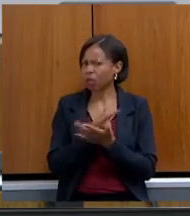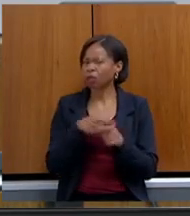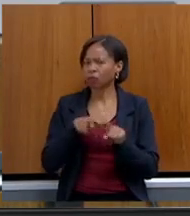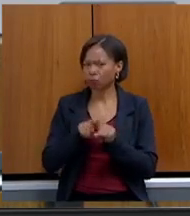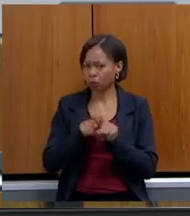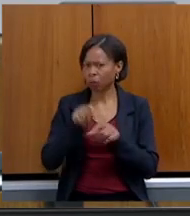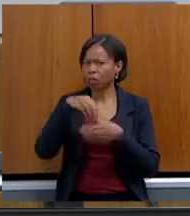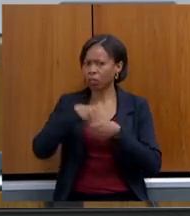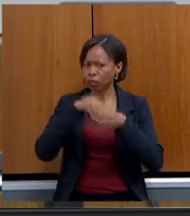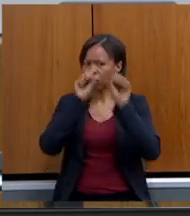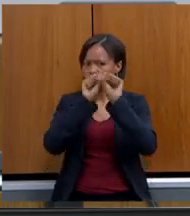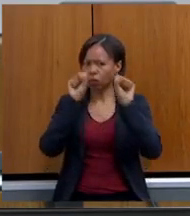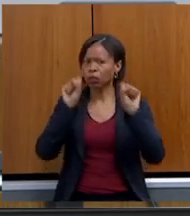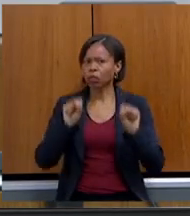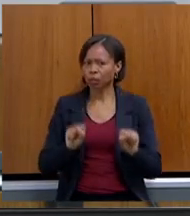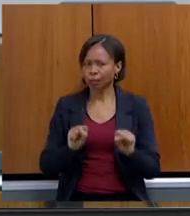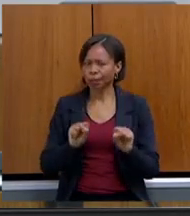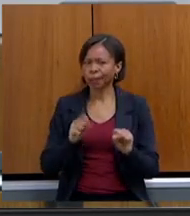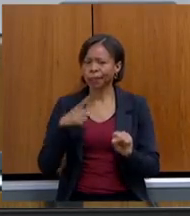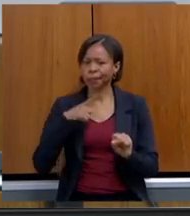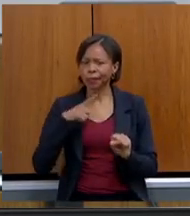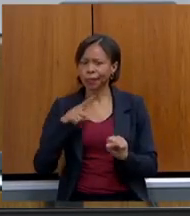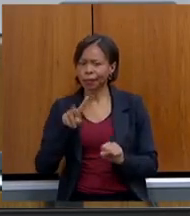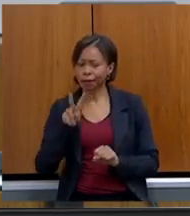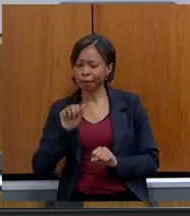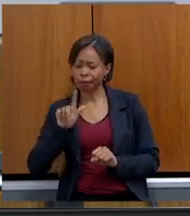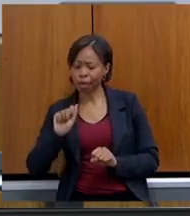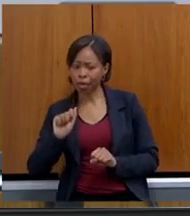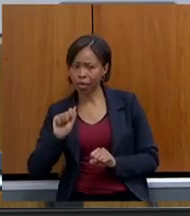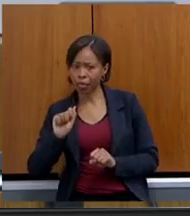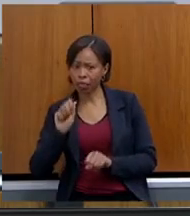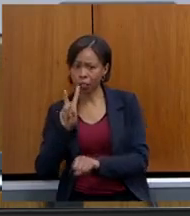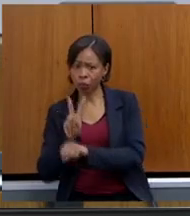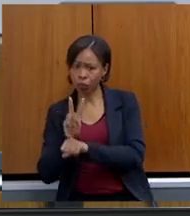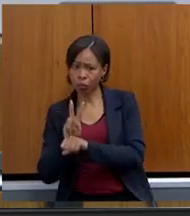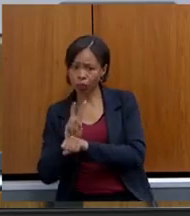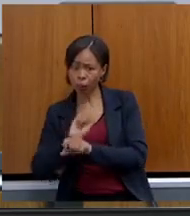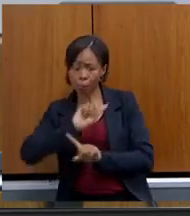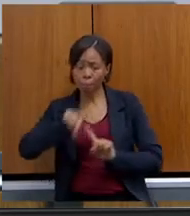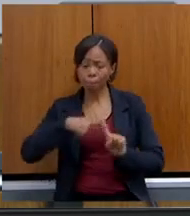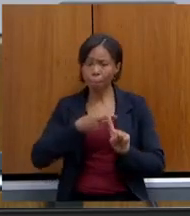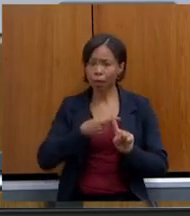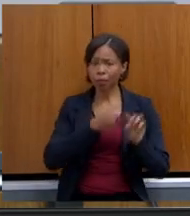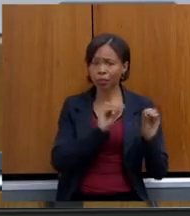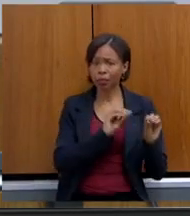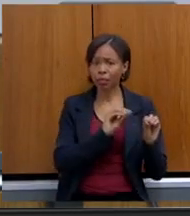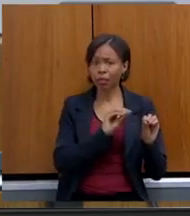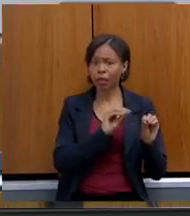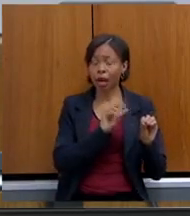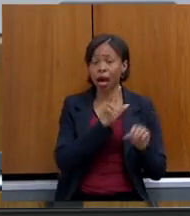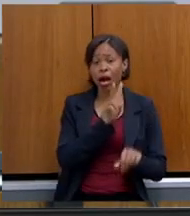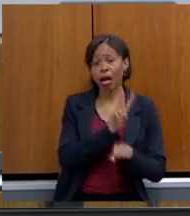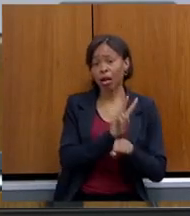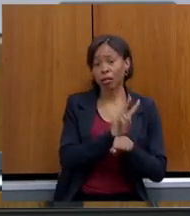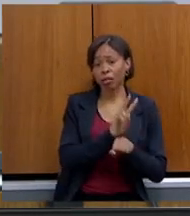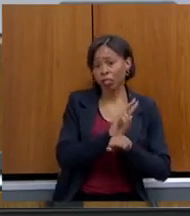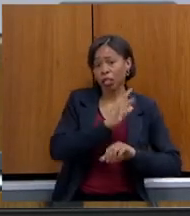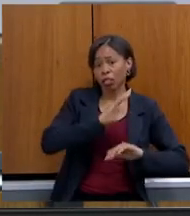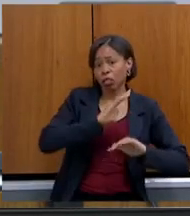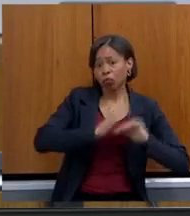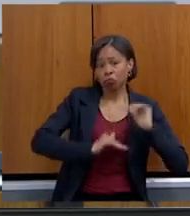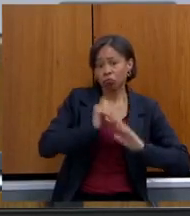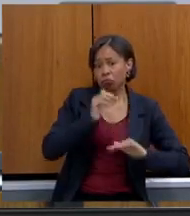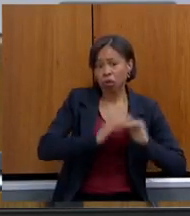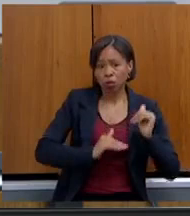colocando a vaga e já somando a vaga de reserva técnica nós temos uma simulação como servidor aqui Real Tá ok